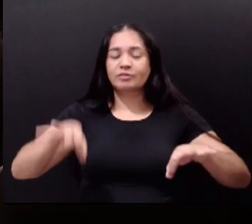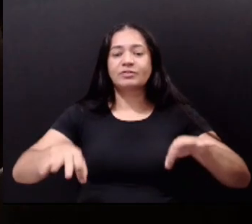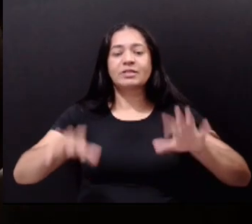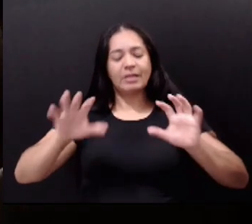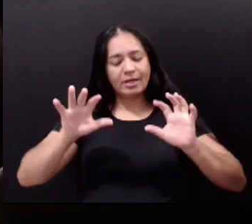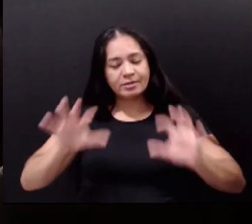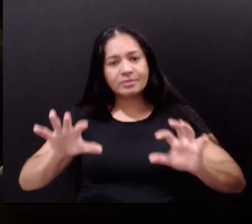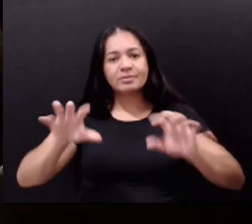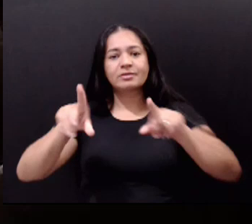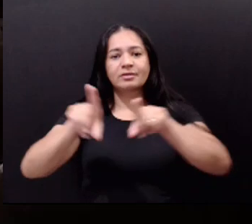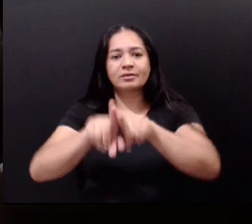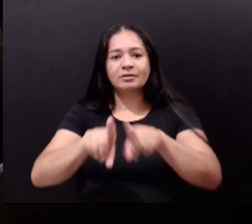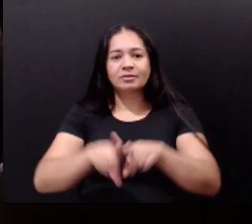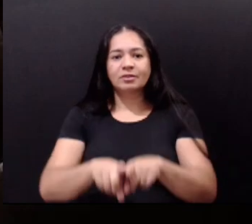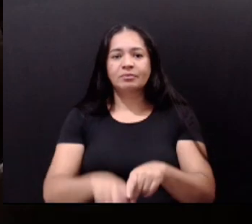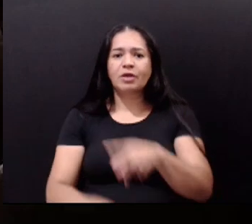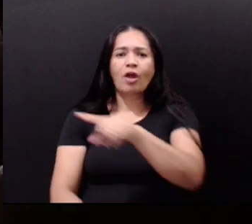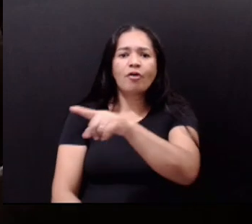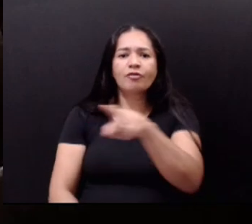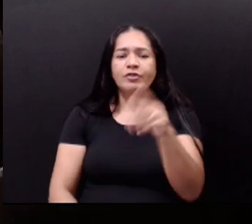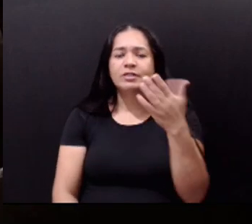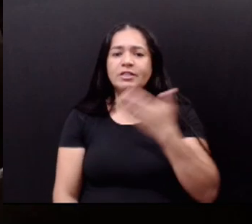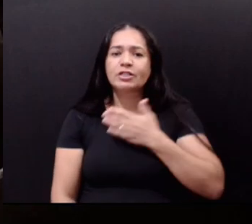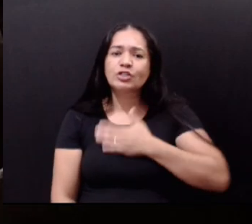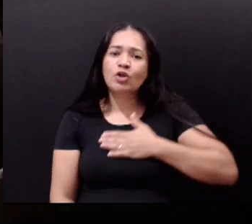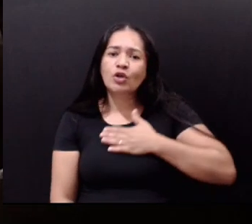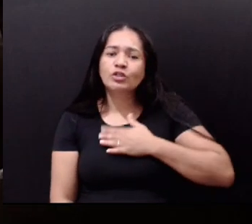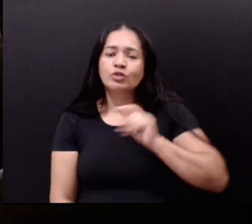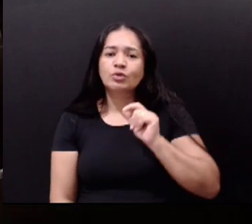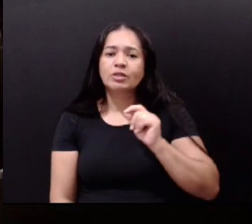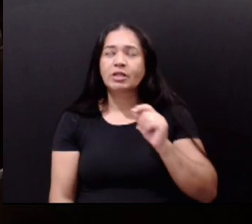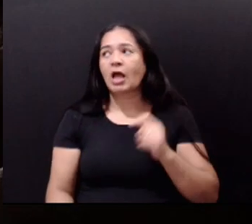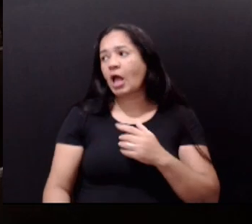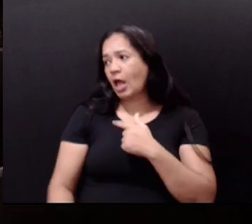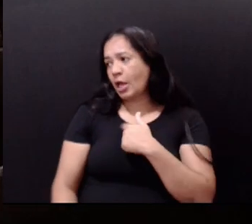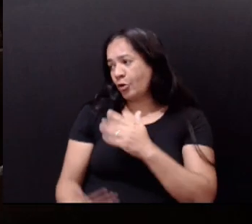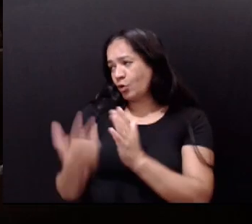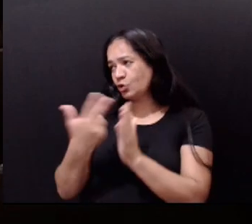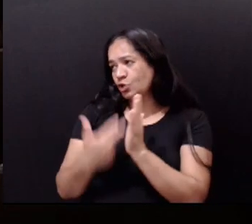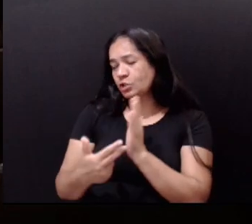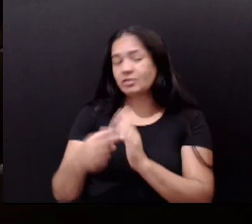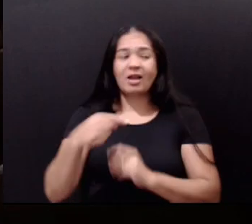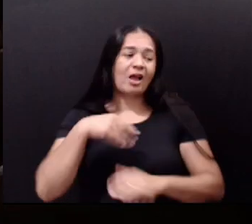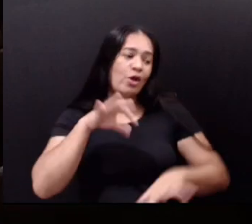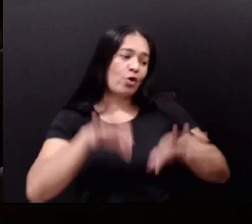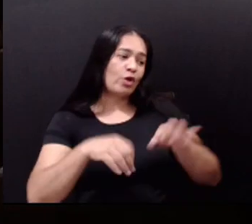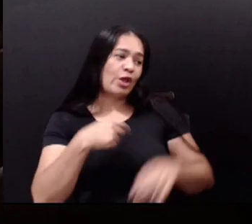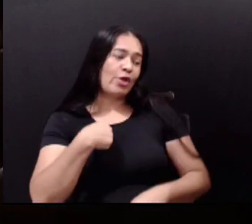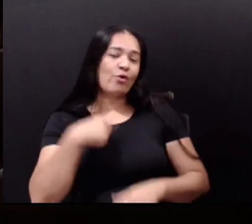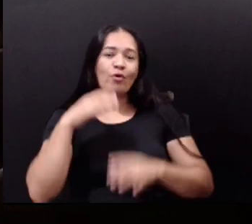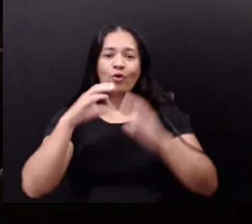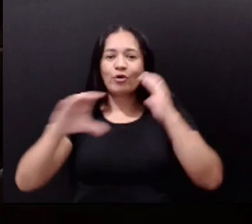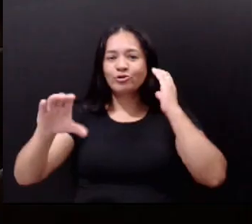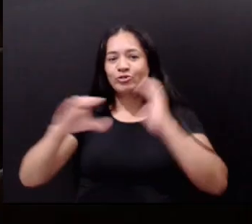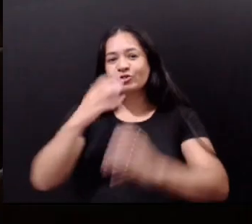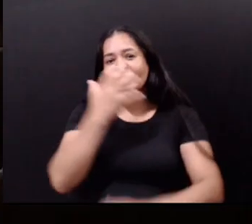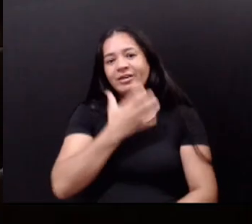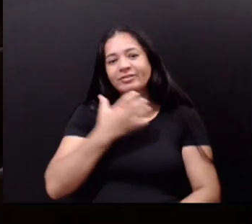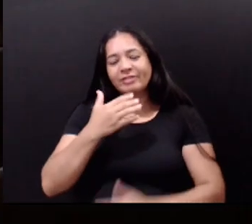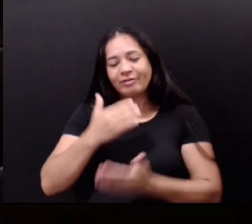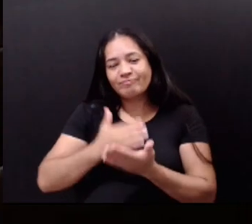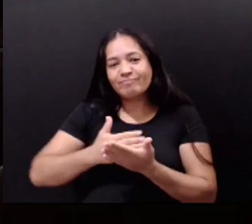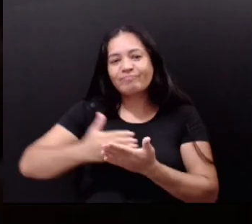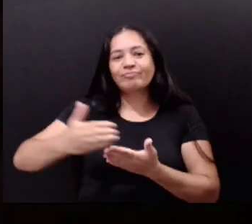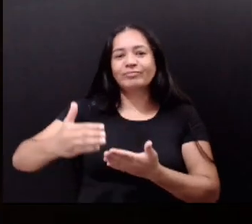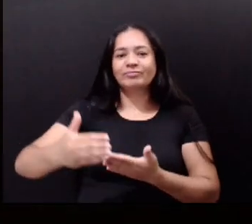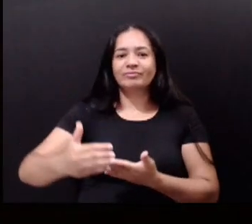que vocês gostam? Eu gosto de desenho, eu gosto de artesanato, eu gosto de cantar. Então, é a partir daí que vem também